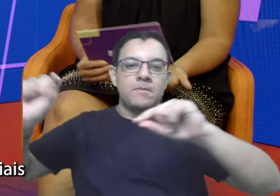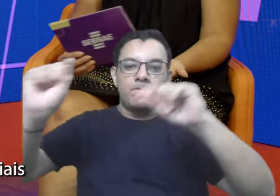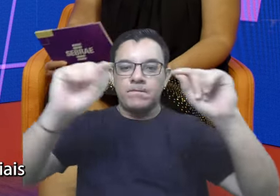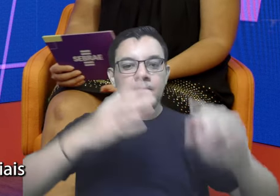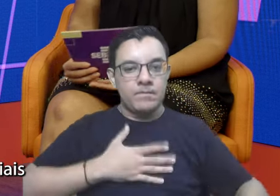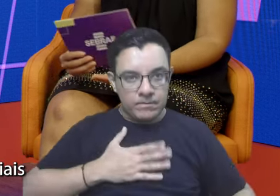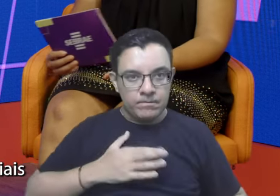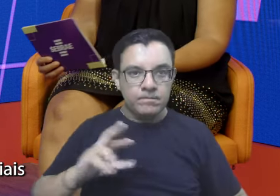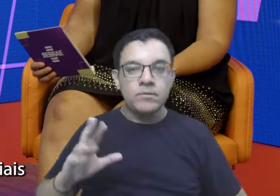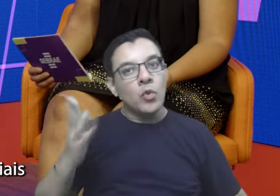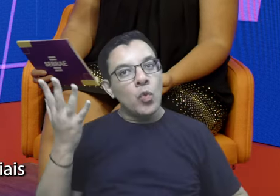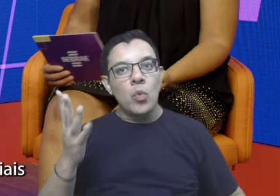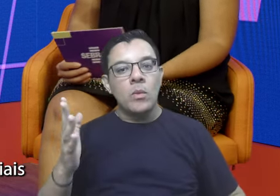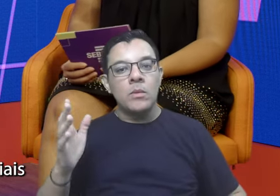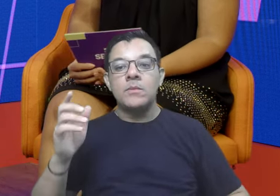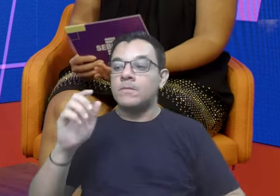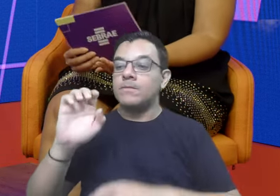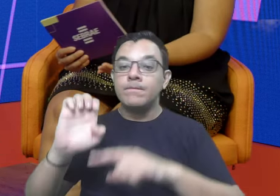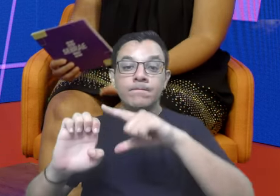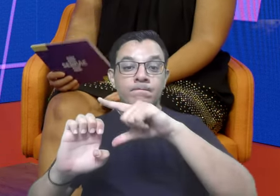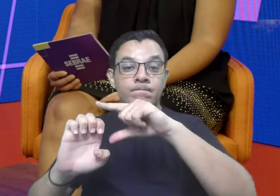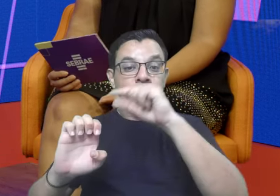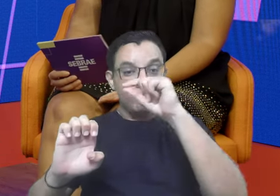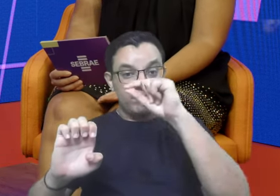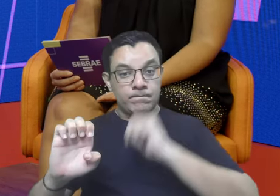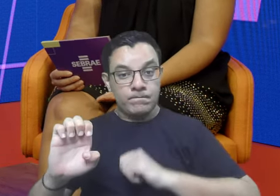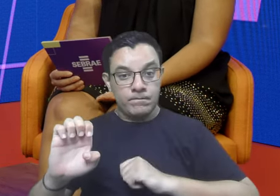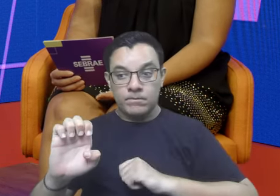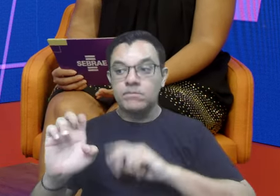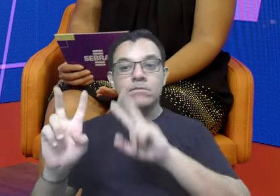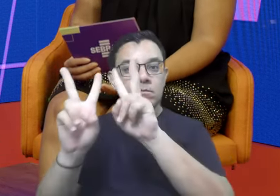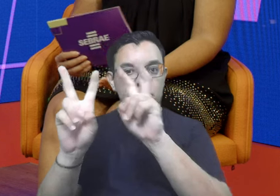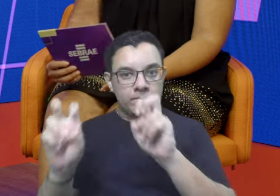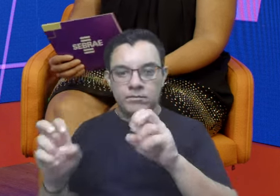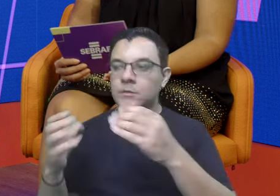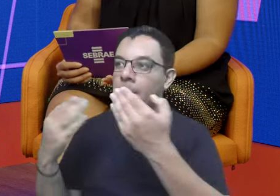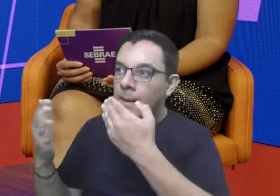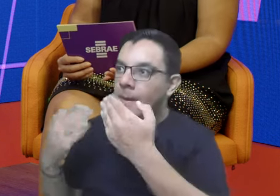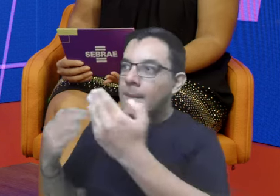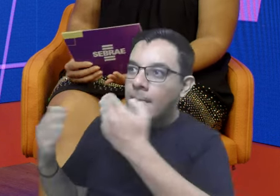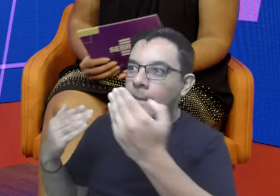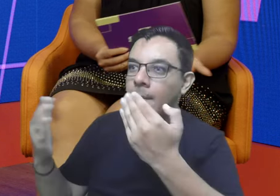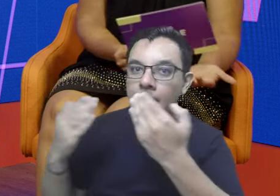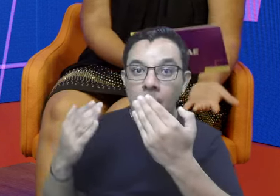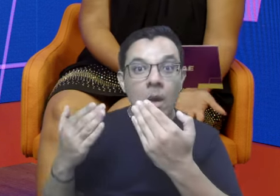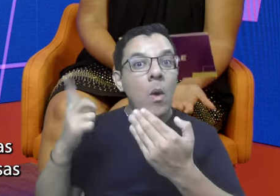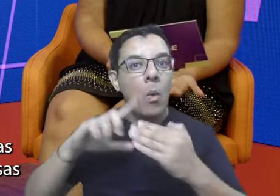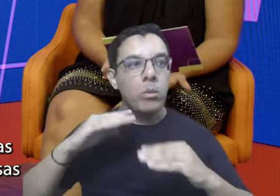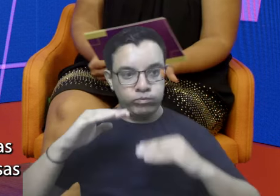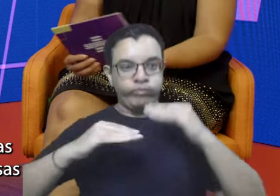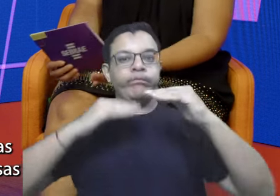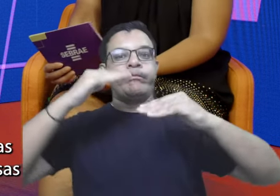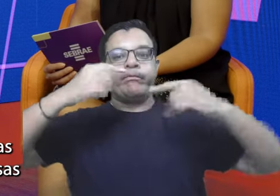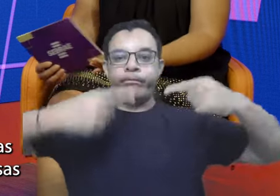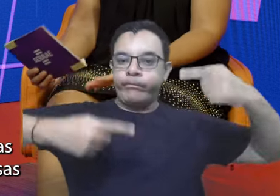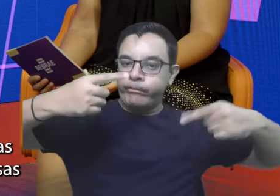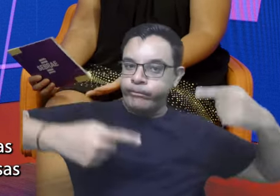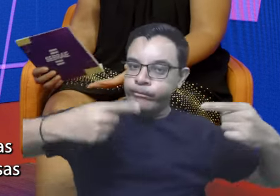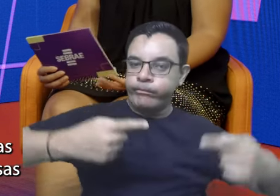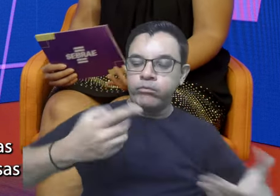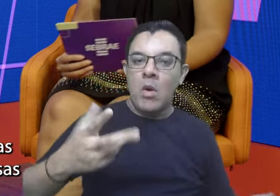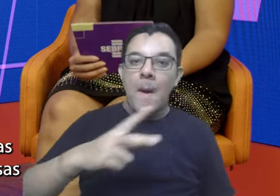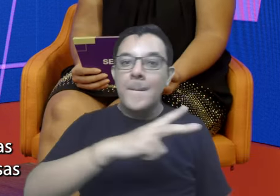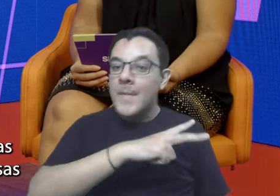quanto lideranças empresaria discutindo sobre isso aí eu consigo ter políticas públicas e políticas